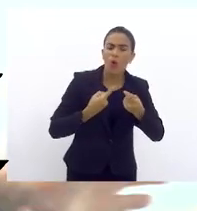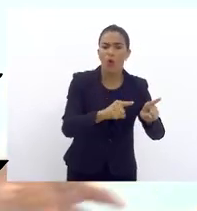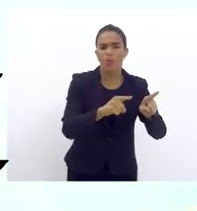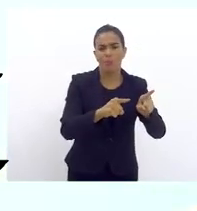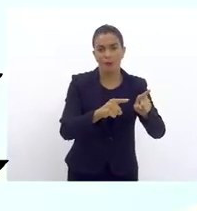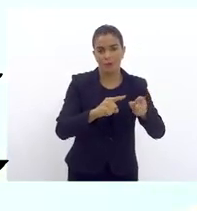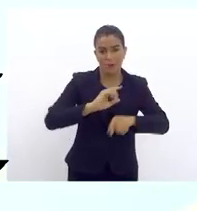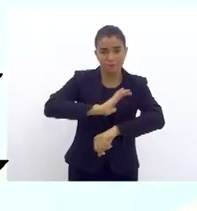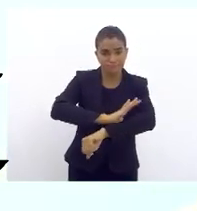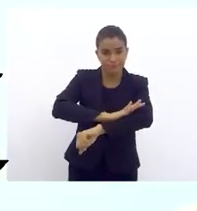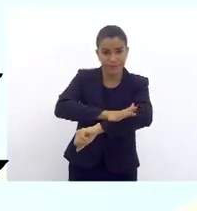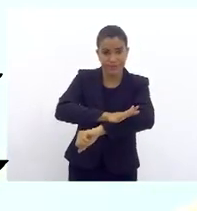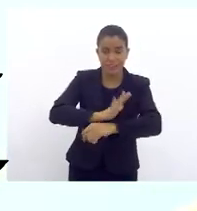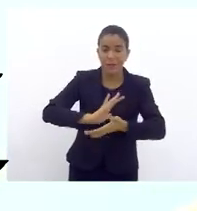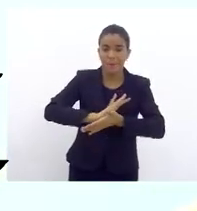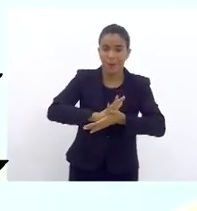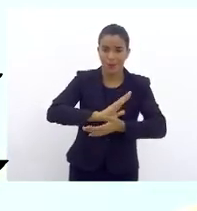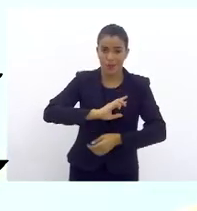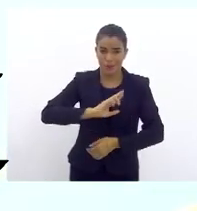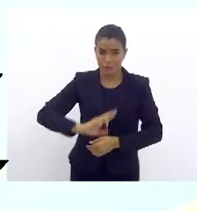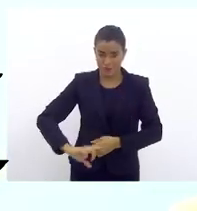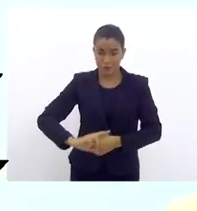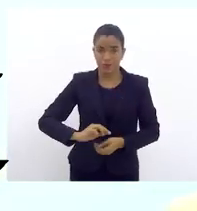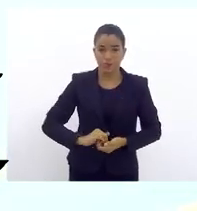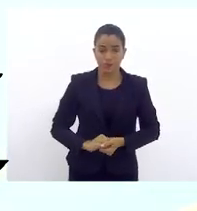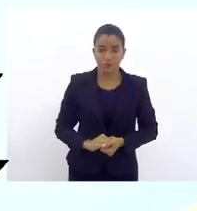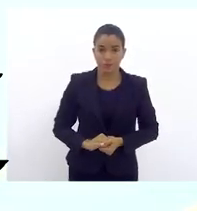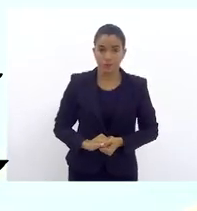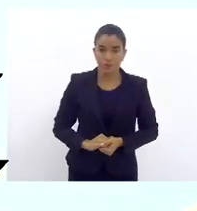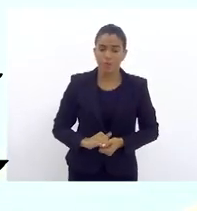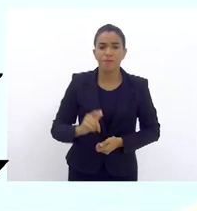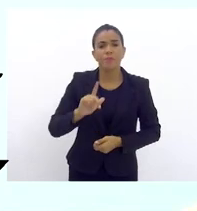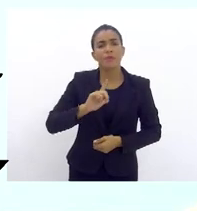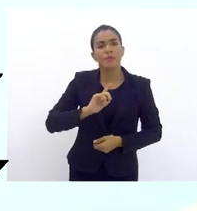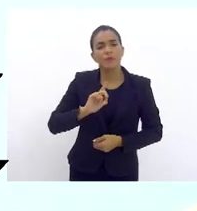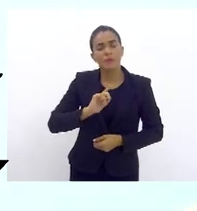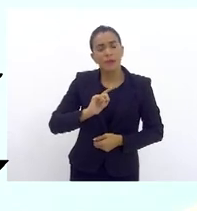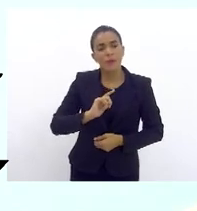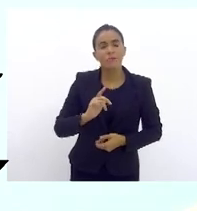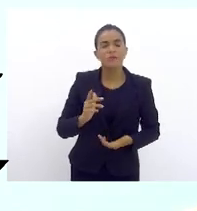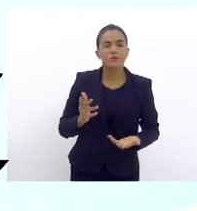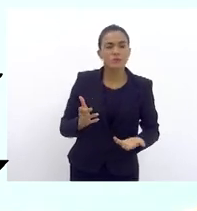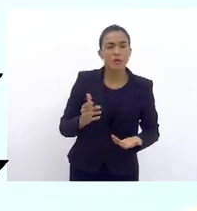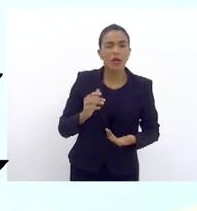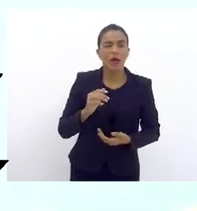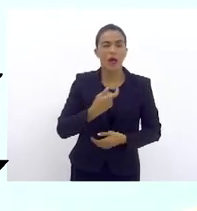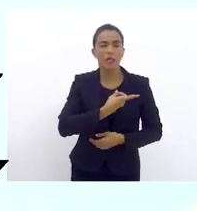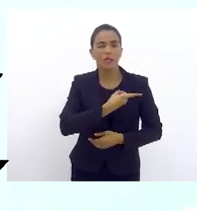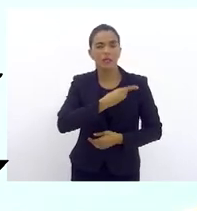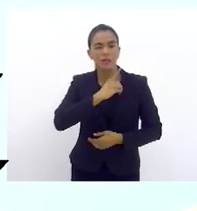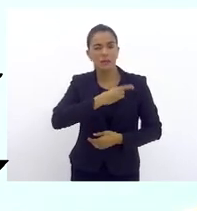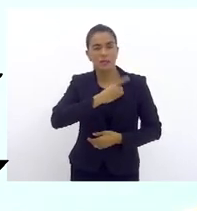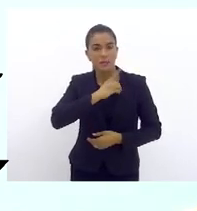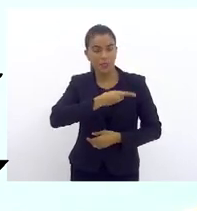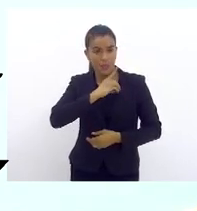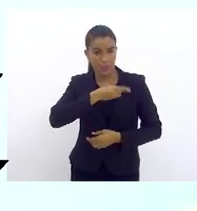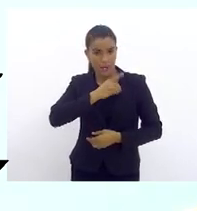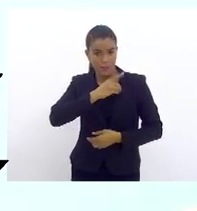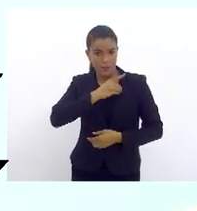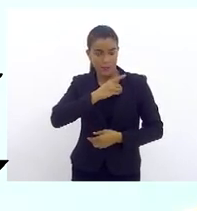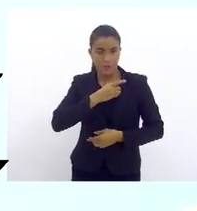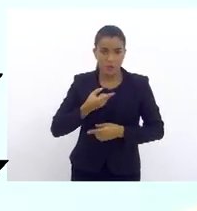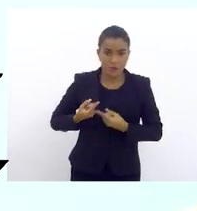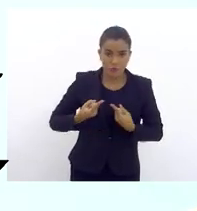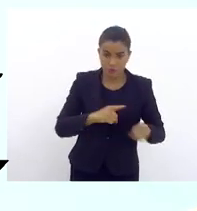intolerância religiosa por exemplo nós temos a delegacia de combate